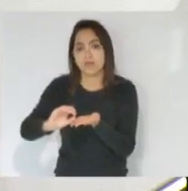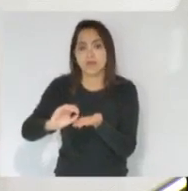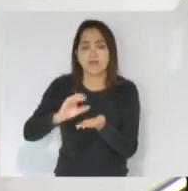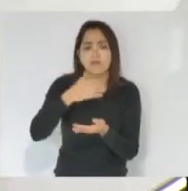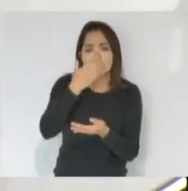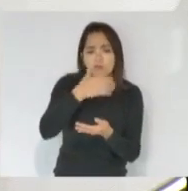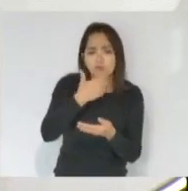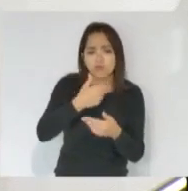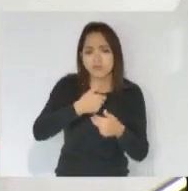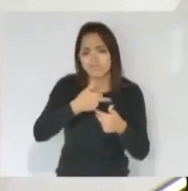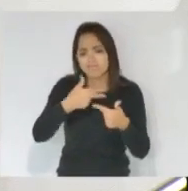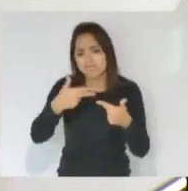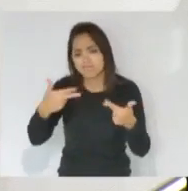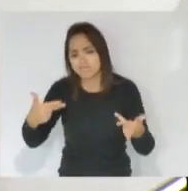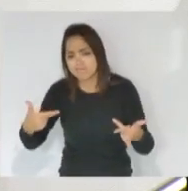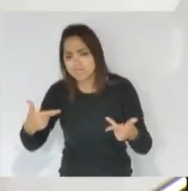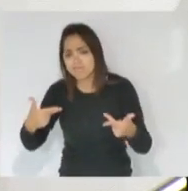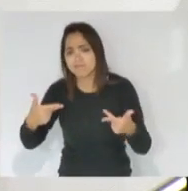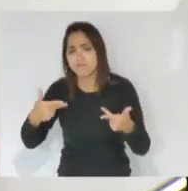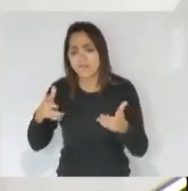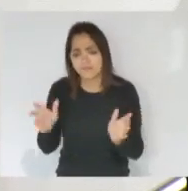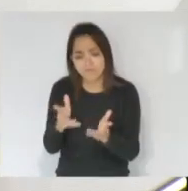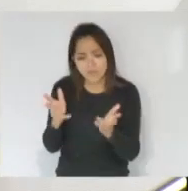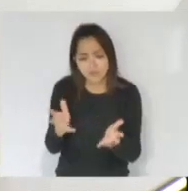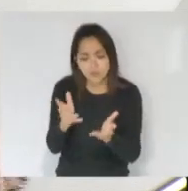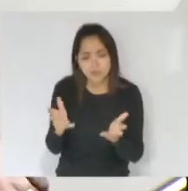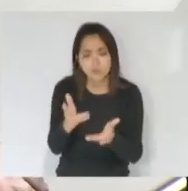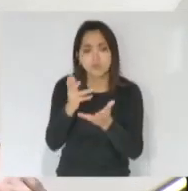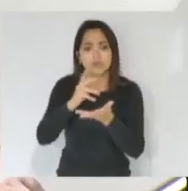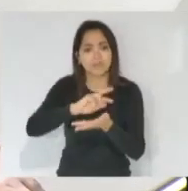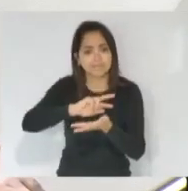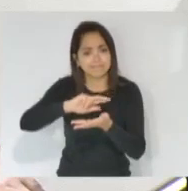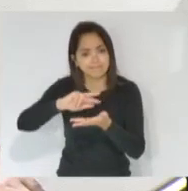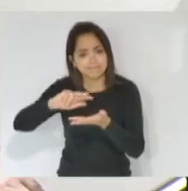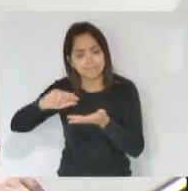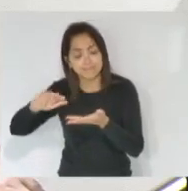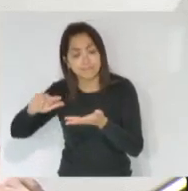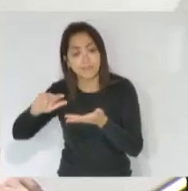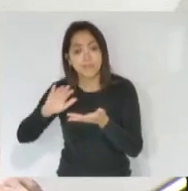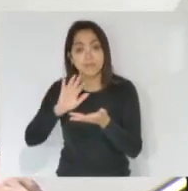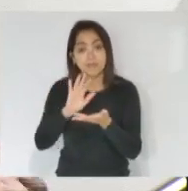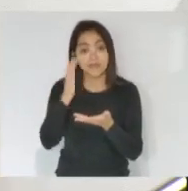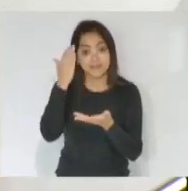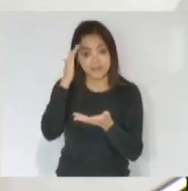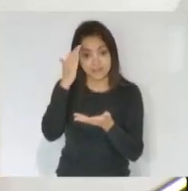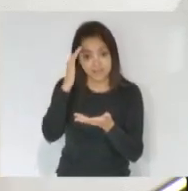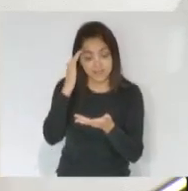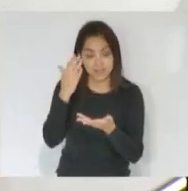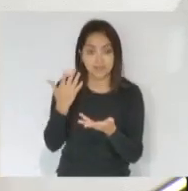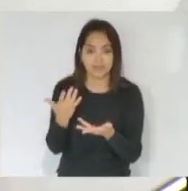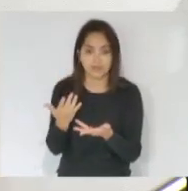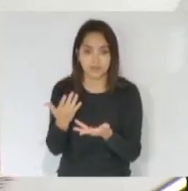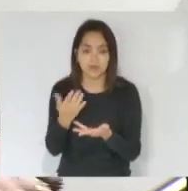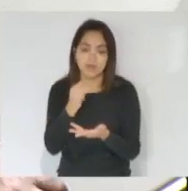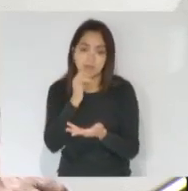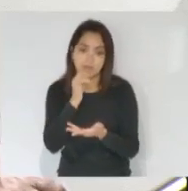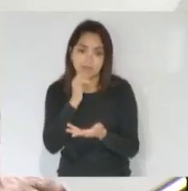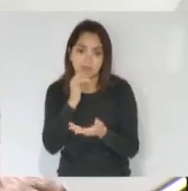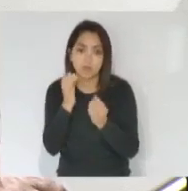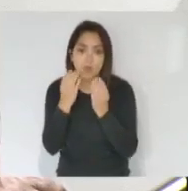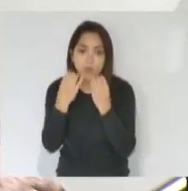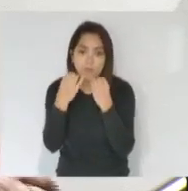frutas, verduras, legumes, mas entendo que em larga escala, como por exemplo o milho